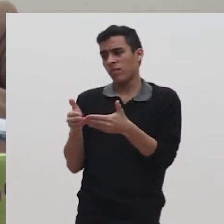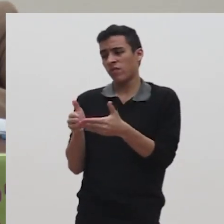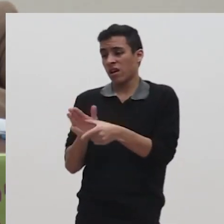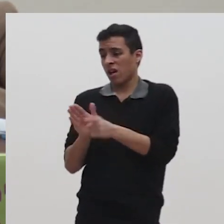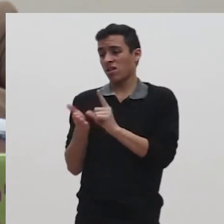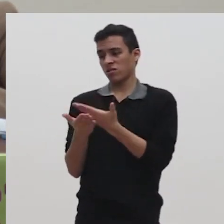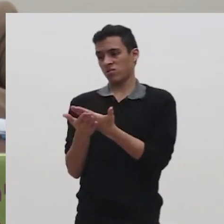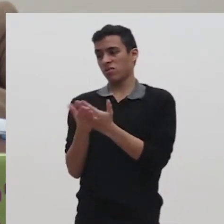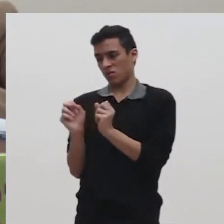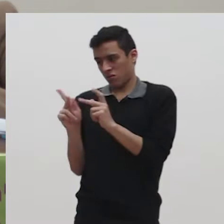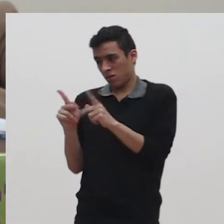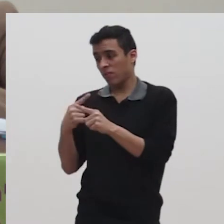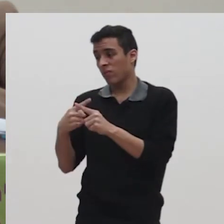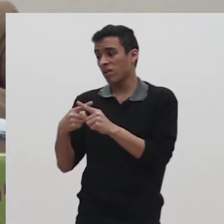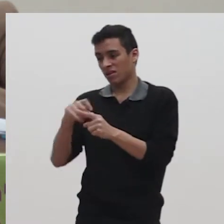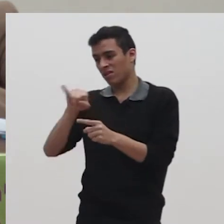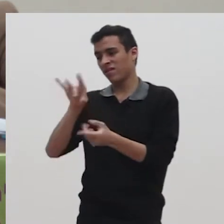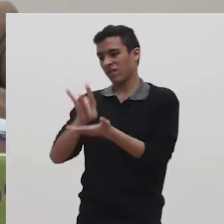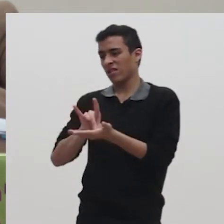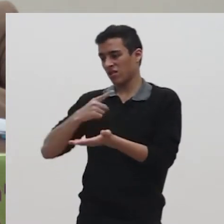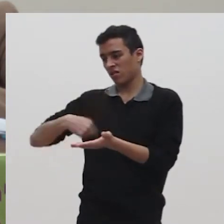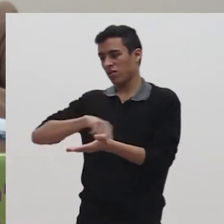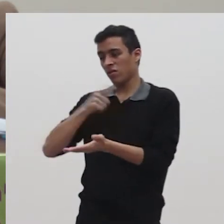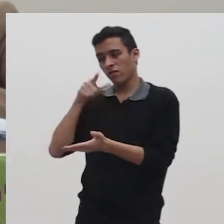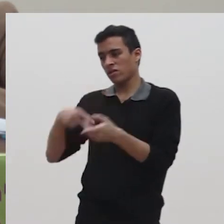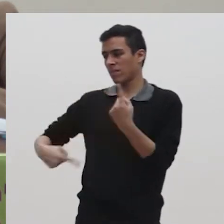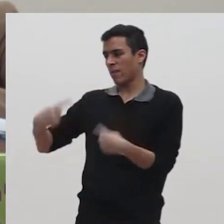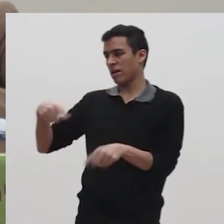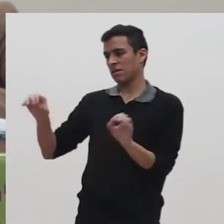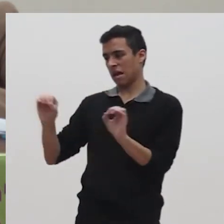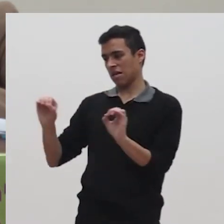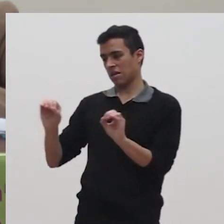estudar a cola antes, porque senão, de fato, a gente não vai conseguir debater.